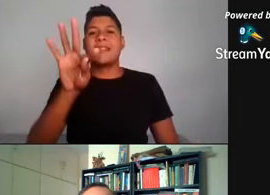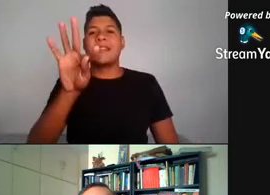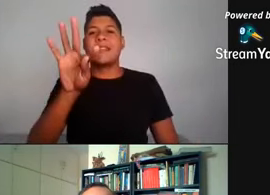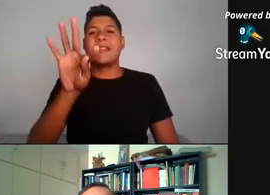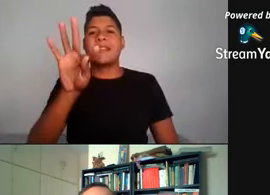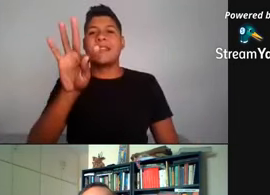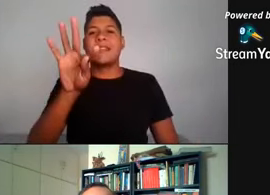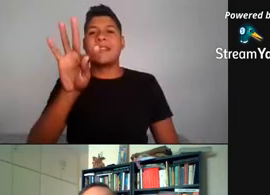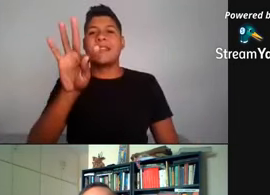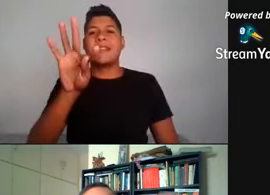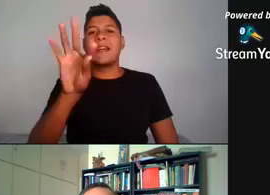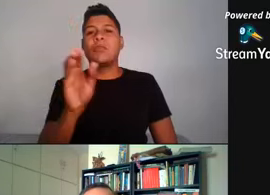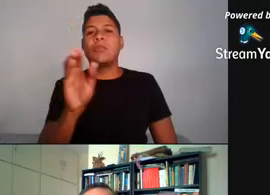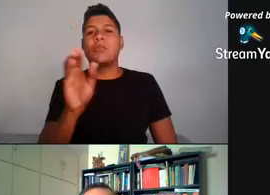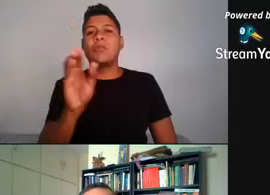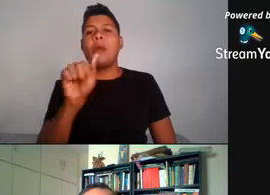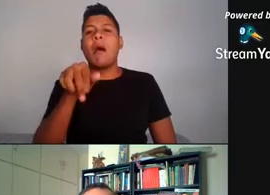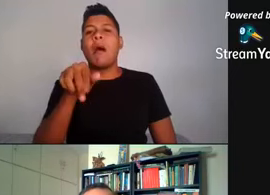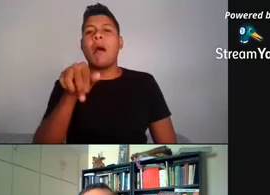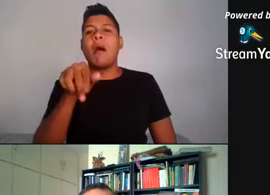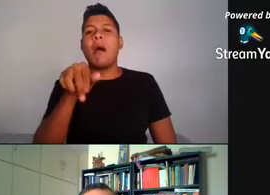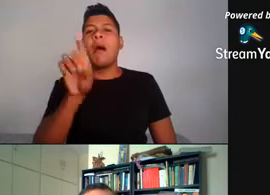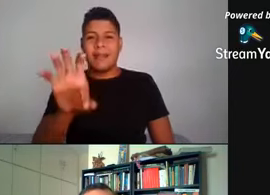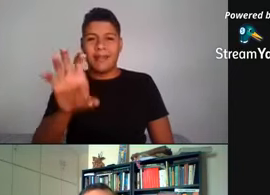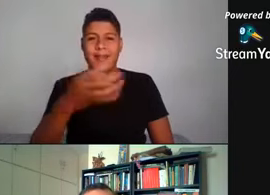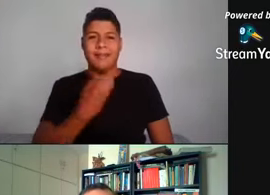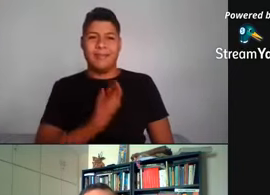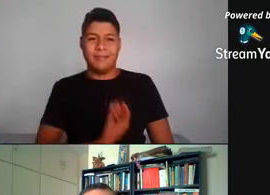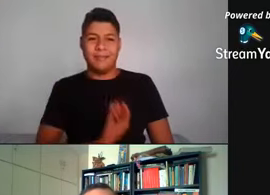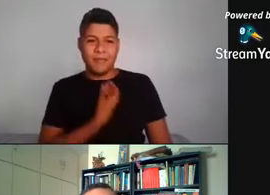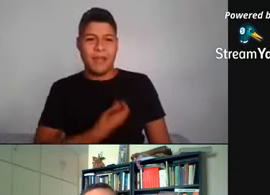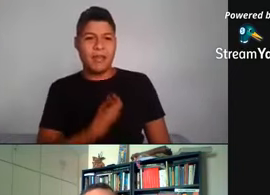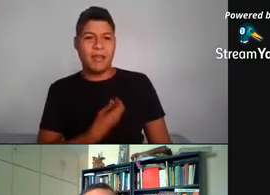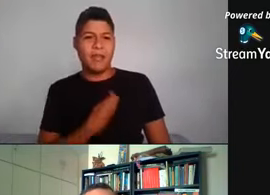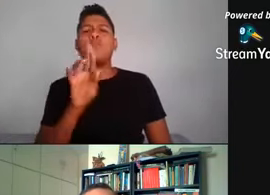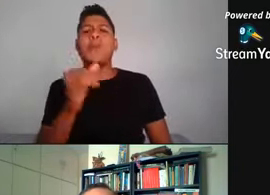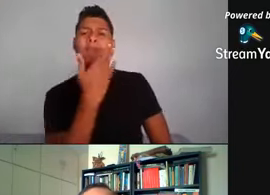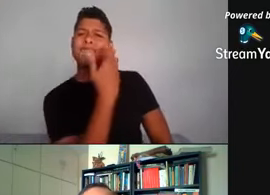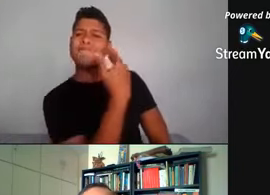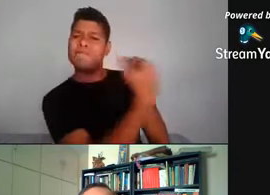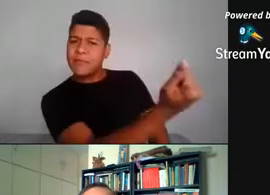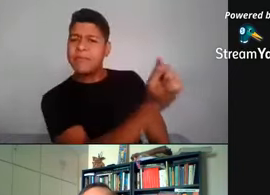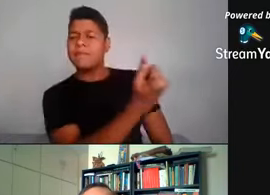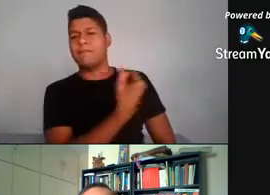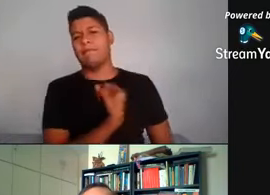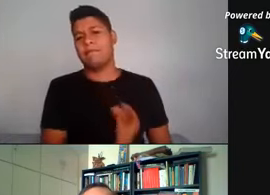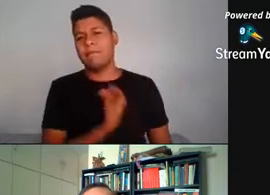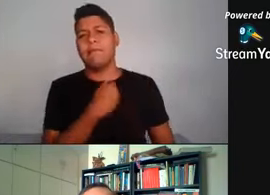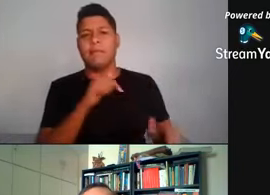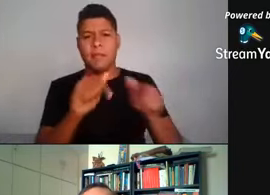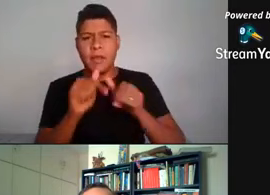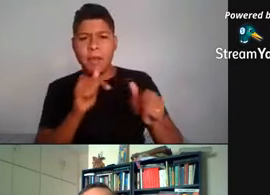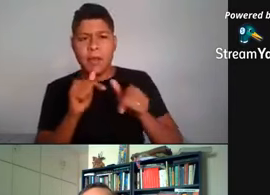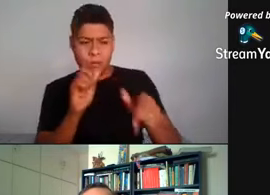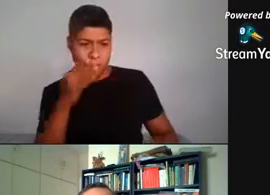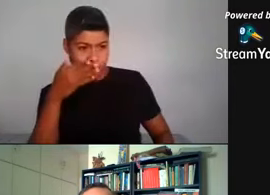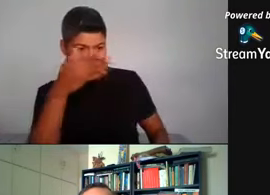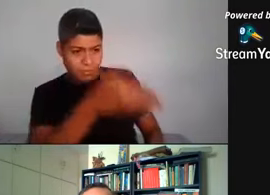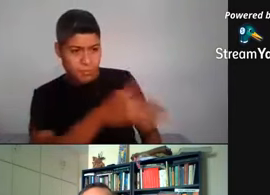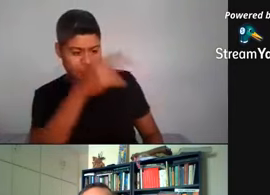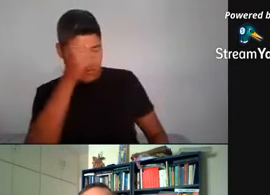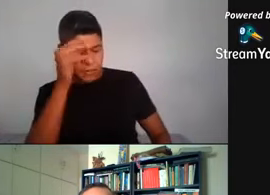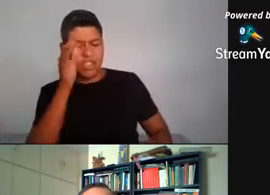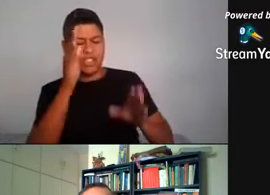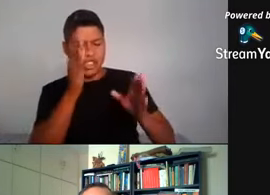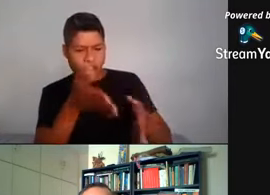provocado lá pelo Tuca Munhoz, conhecido Tuca, que hoje ainda está aí na prefeitura, eu ainda mantenho contatos